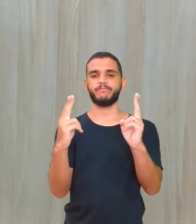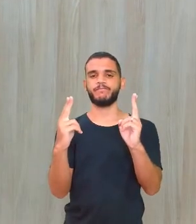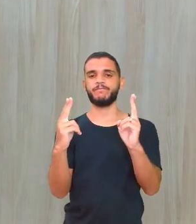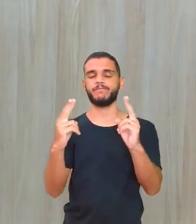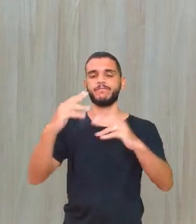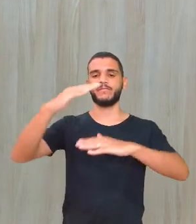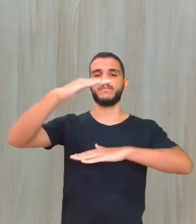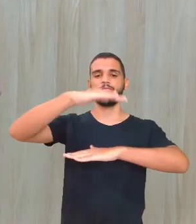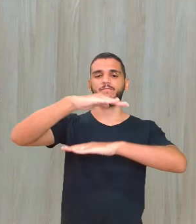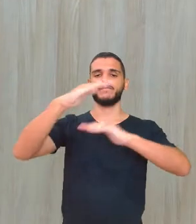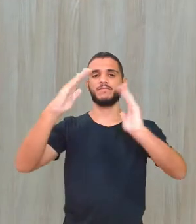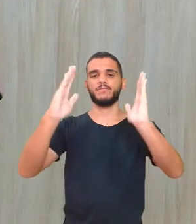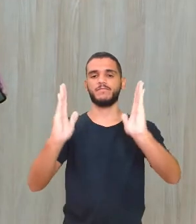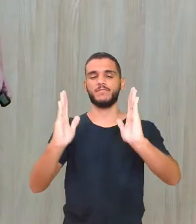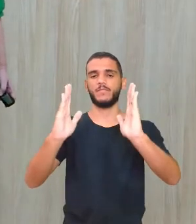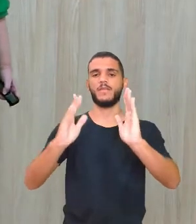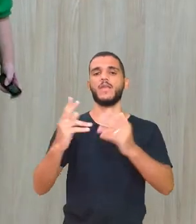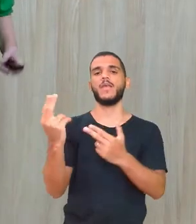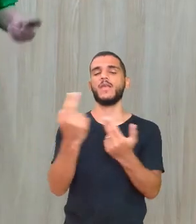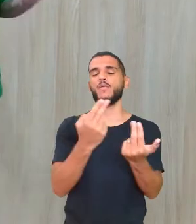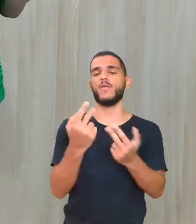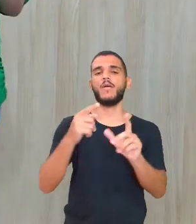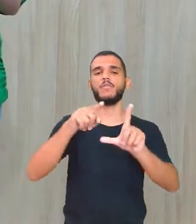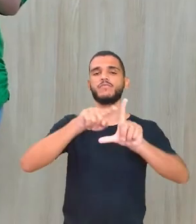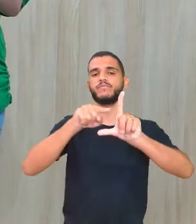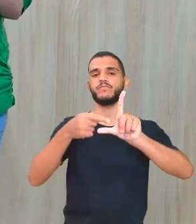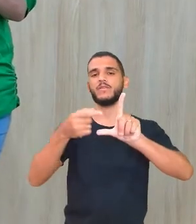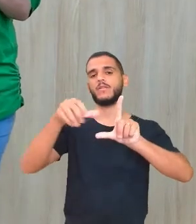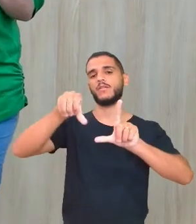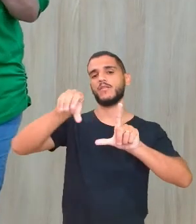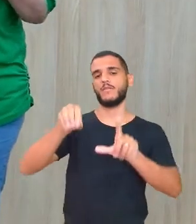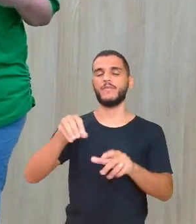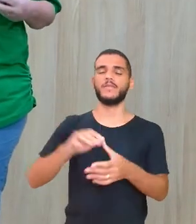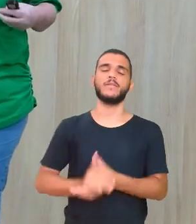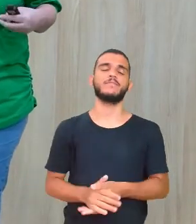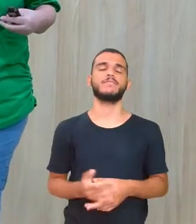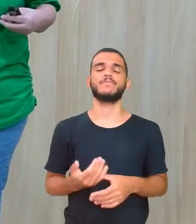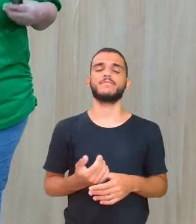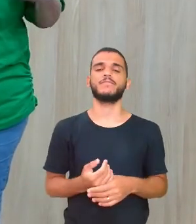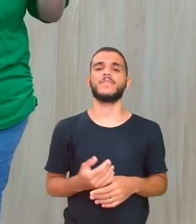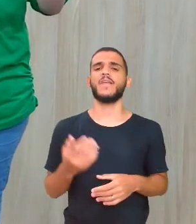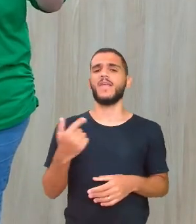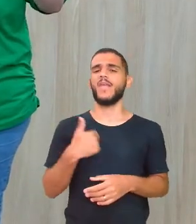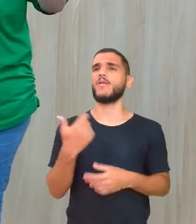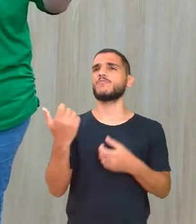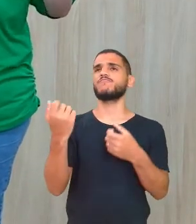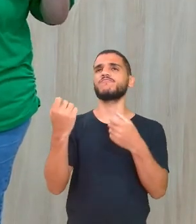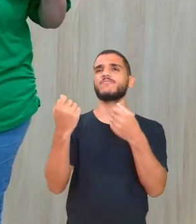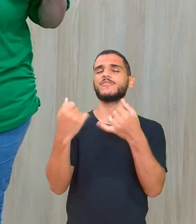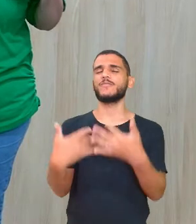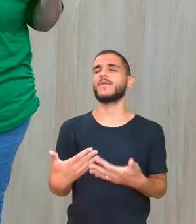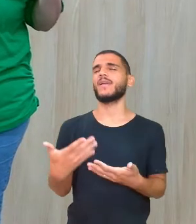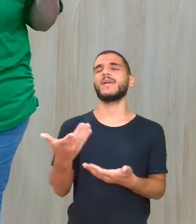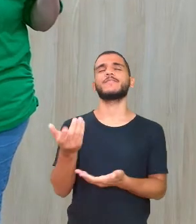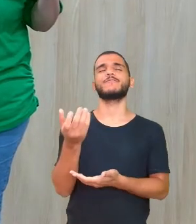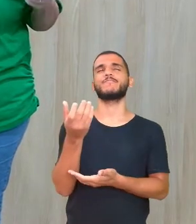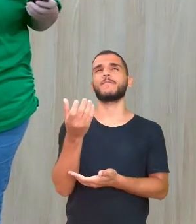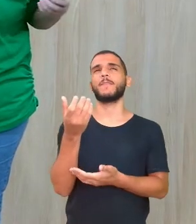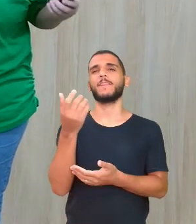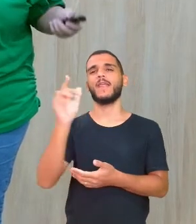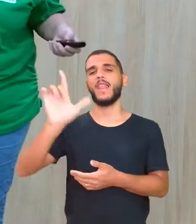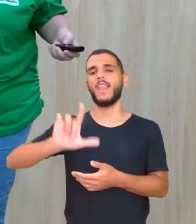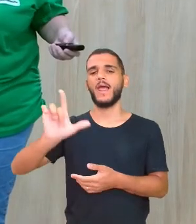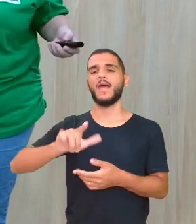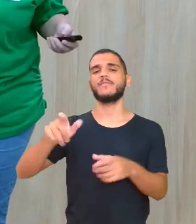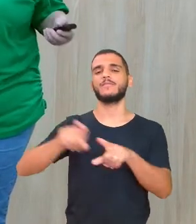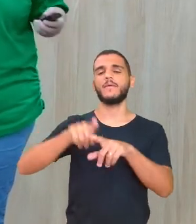ângulos de 90 graus, tá? Veja que como está tudo interligado, estou falando de lado, estou falando de paralelos, estou falando de